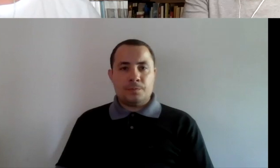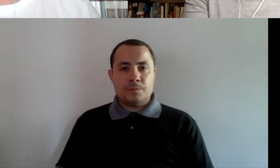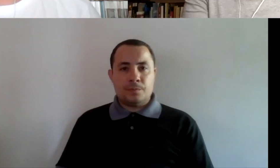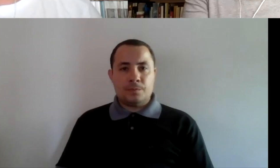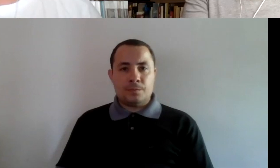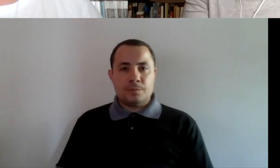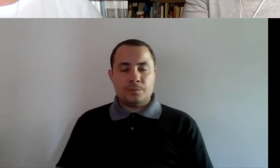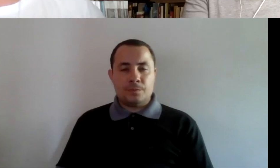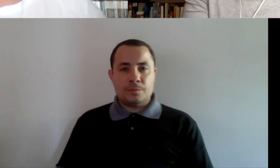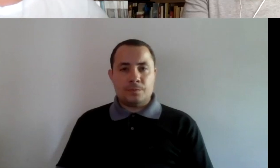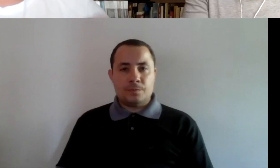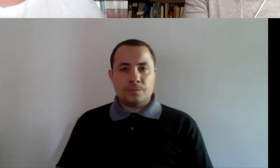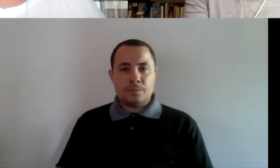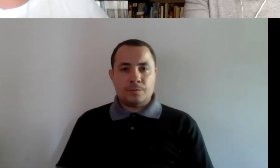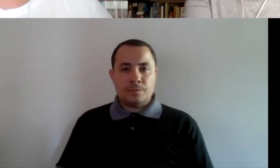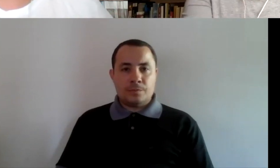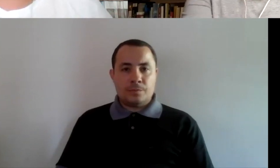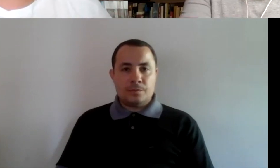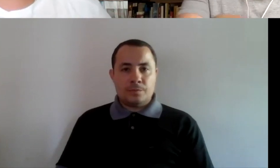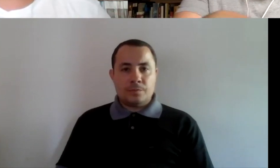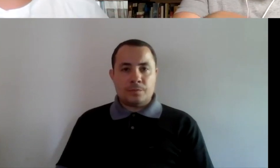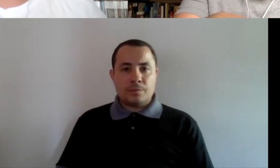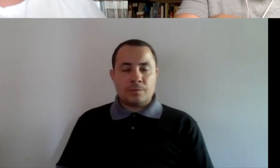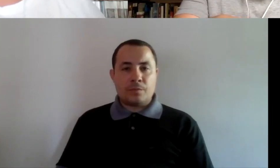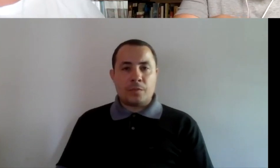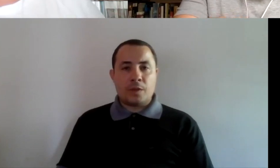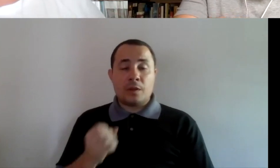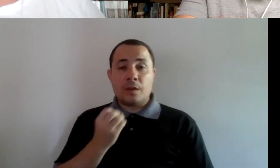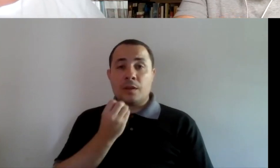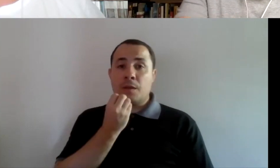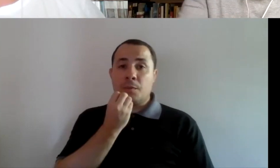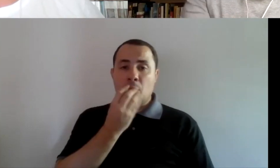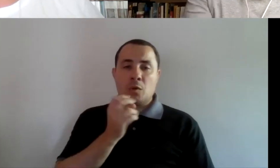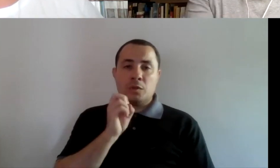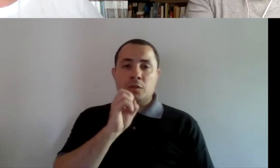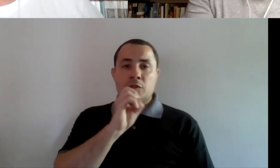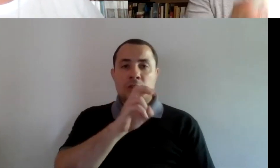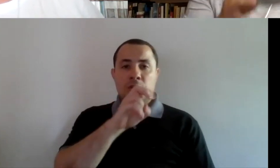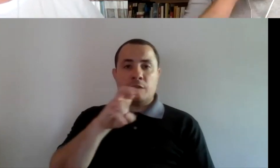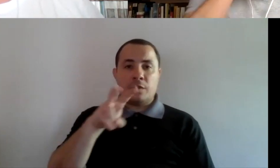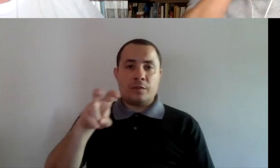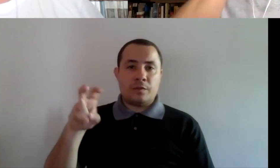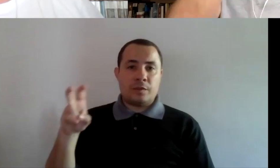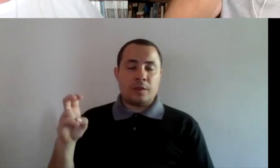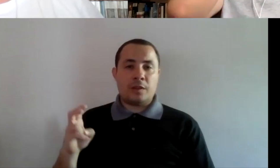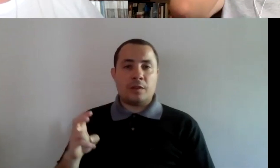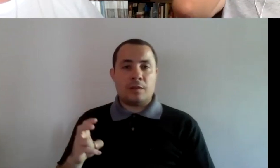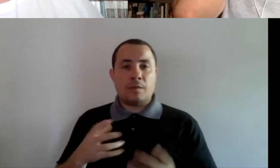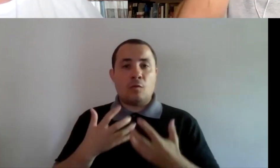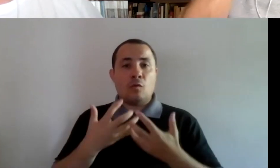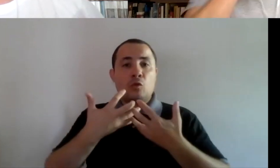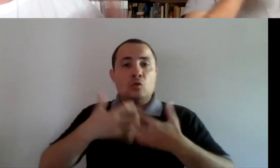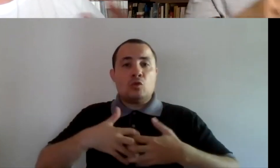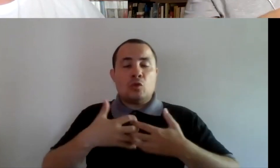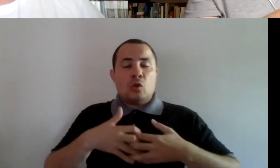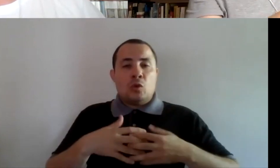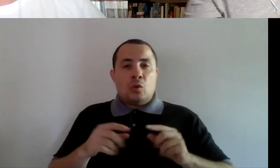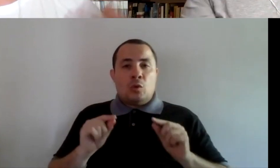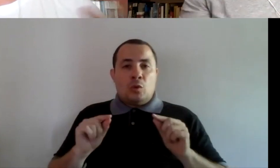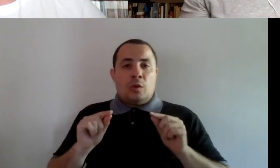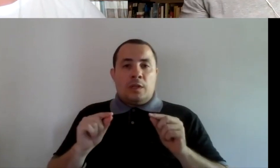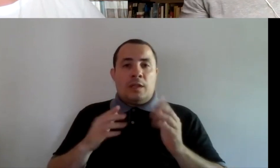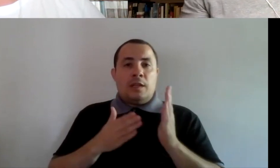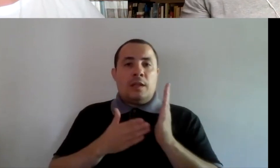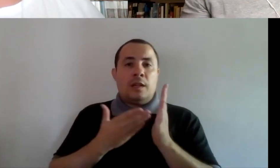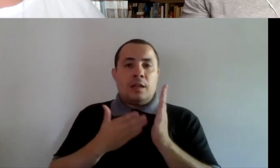O que funciona não melhor aí do que a gente vê, por exemplo, dessas políticas, né, para o livro, não só dos livros, mas